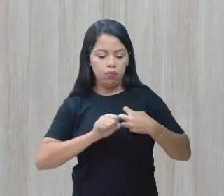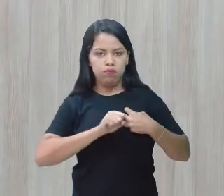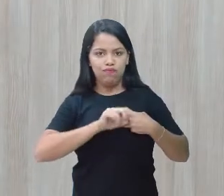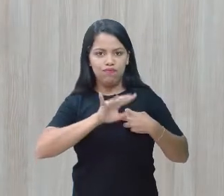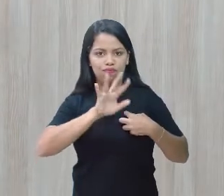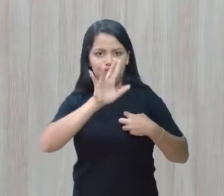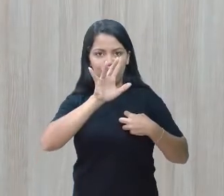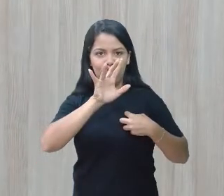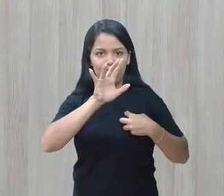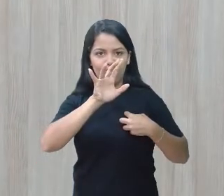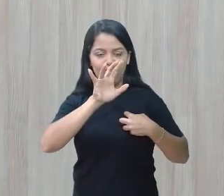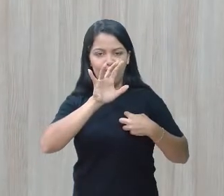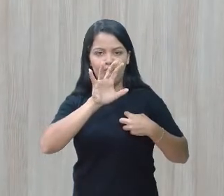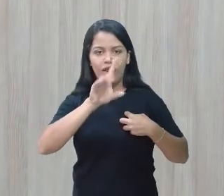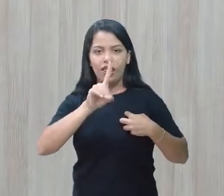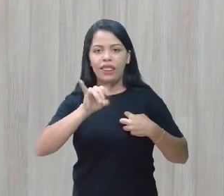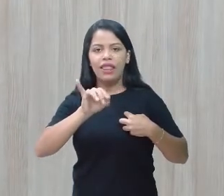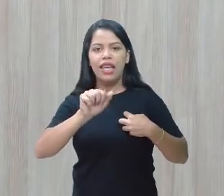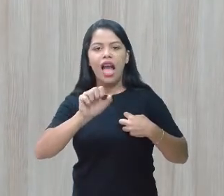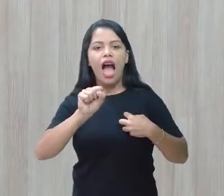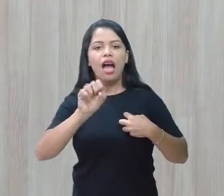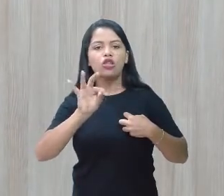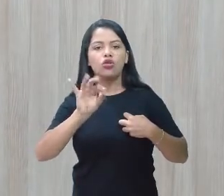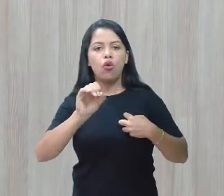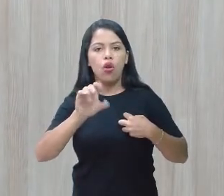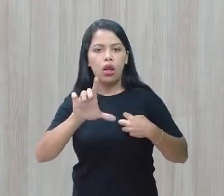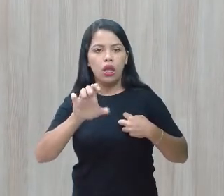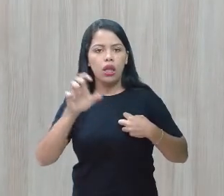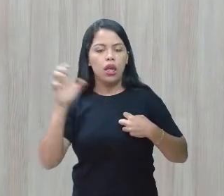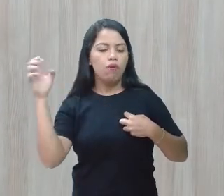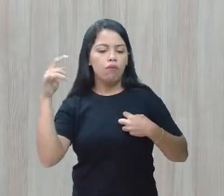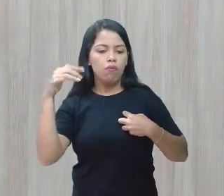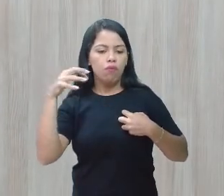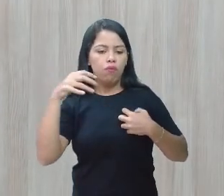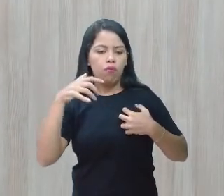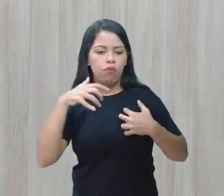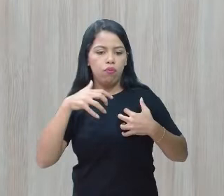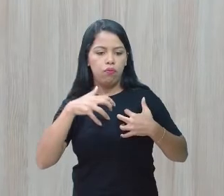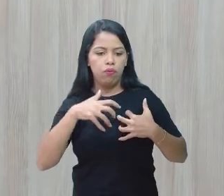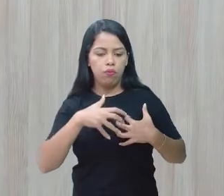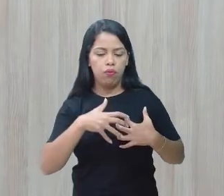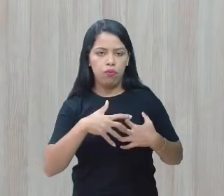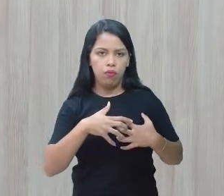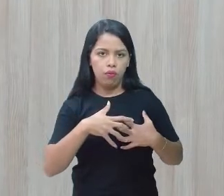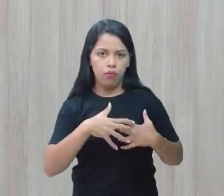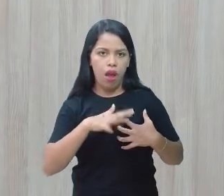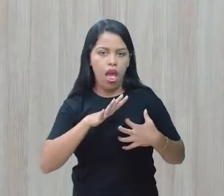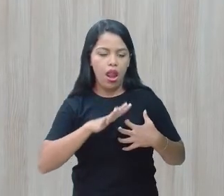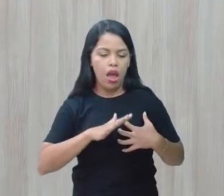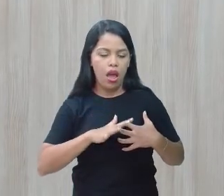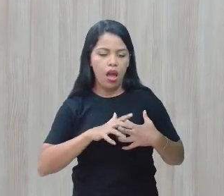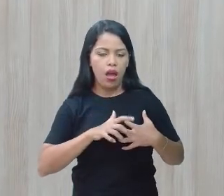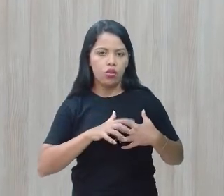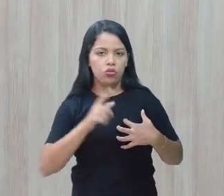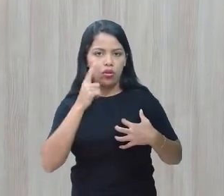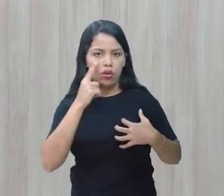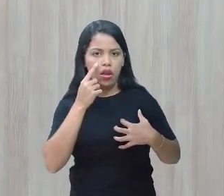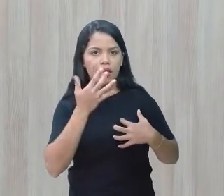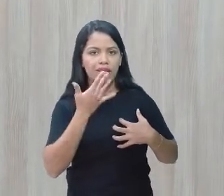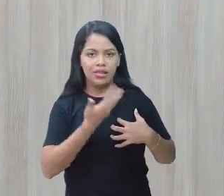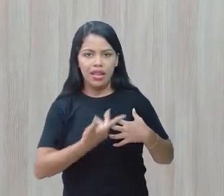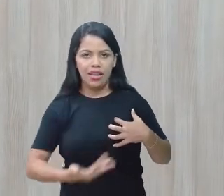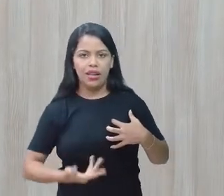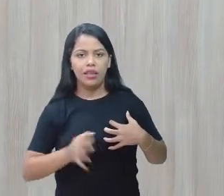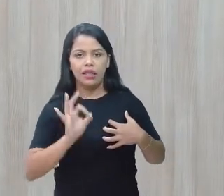na diástole, ele está relaxando para receber esse sangue, esse fluxo de sangue. É